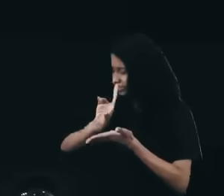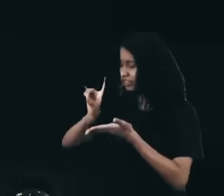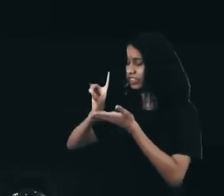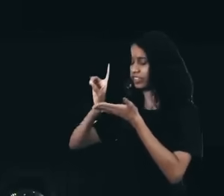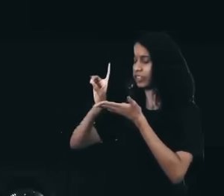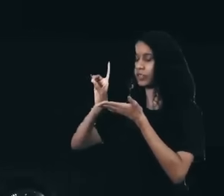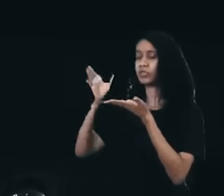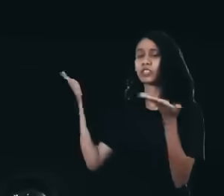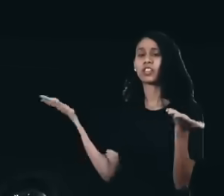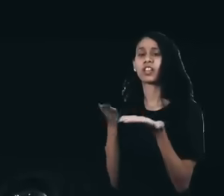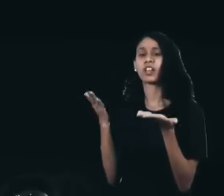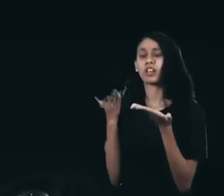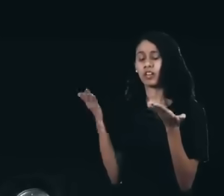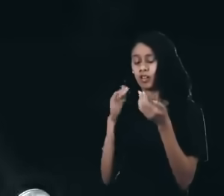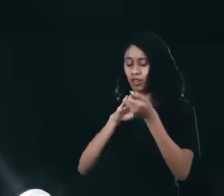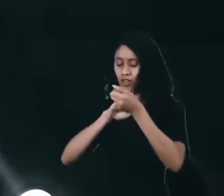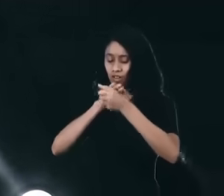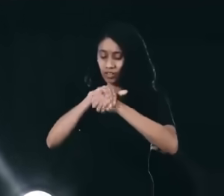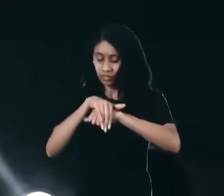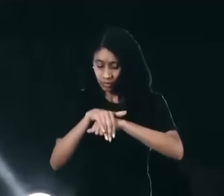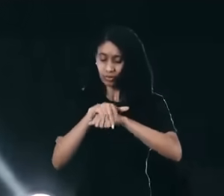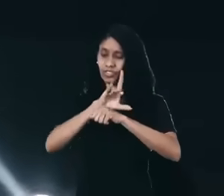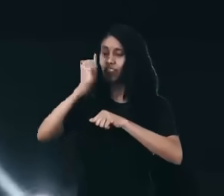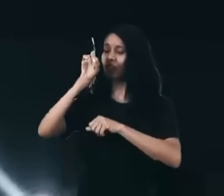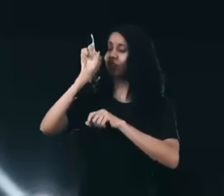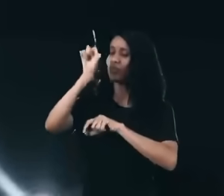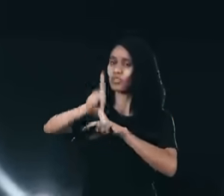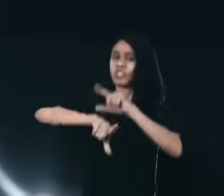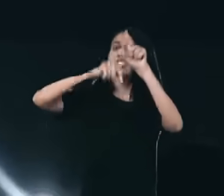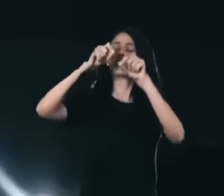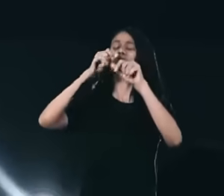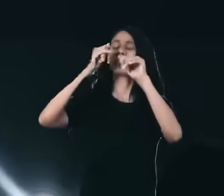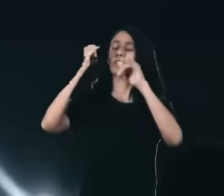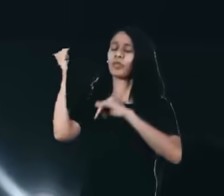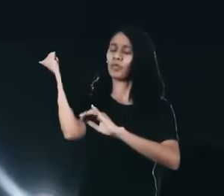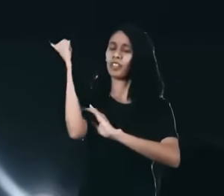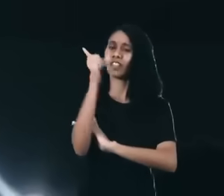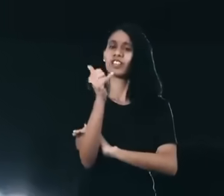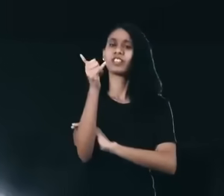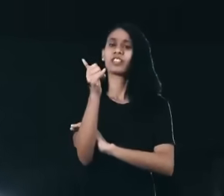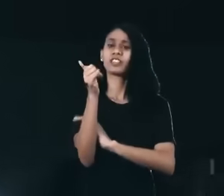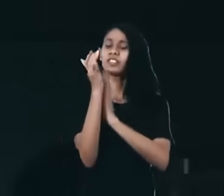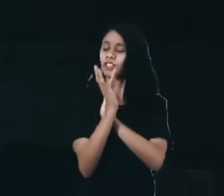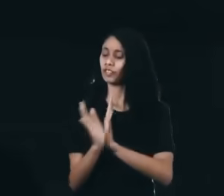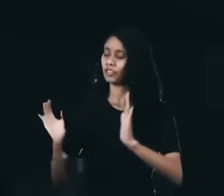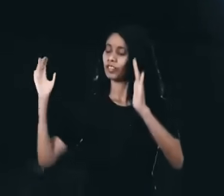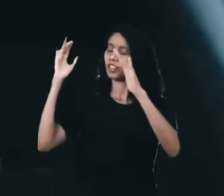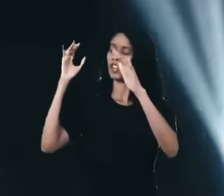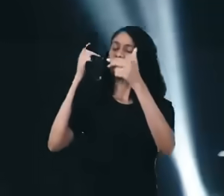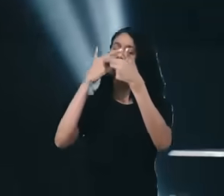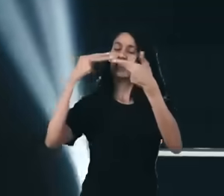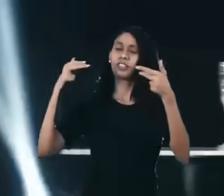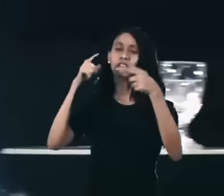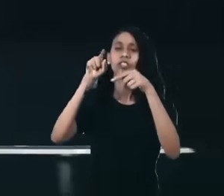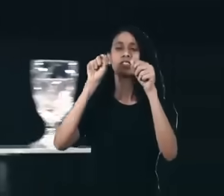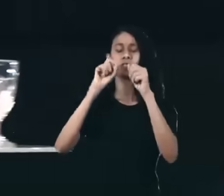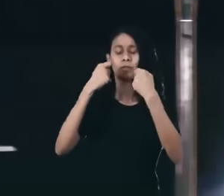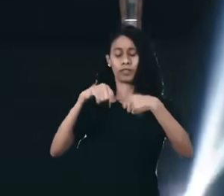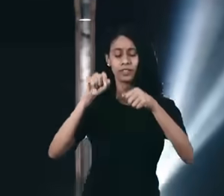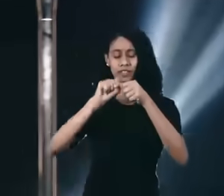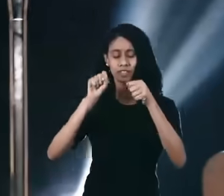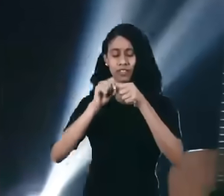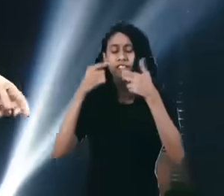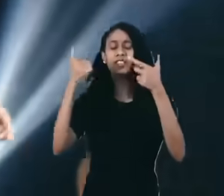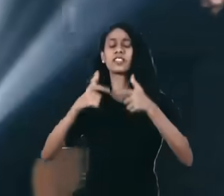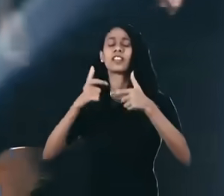uma noite que Deus escolheu para dizer: cadê teu cântaro, filha? Cadê teu cântaro,